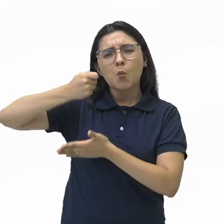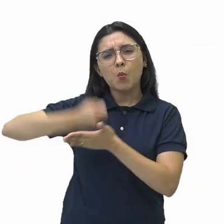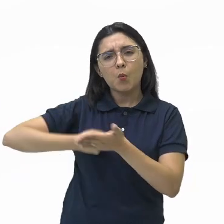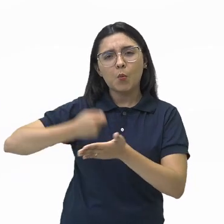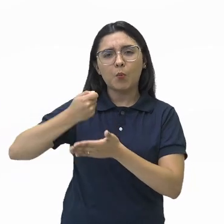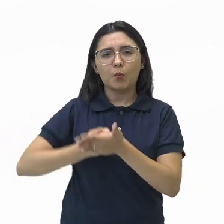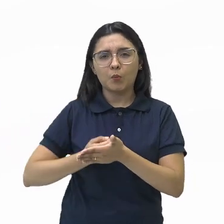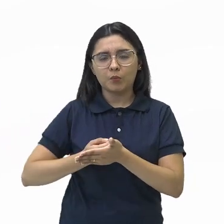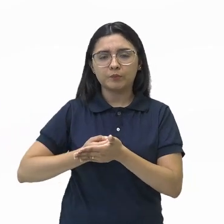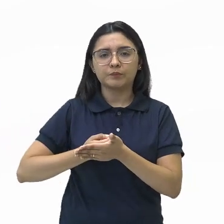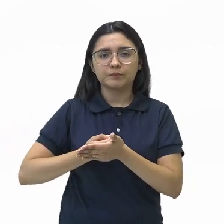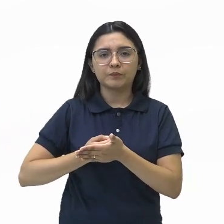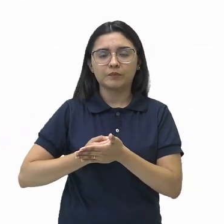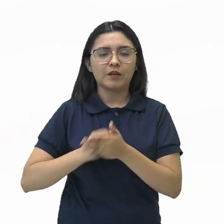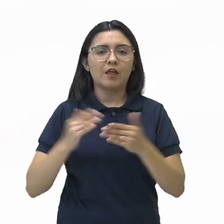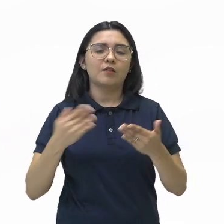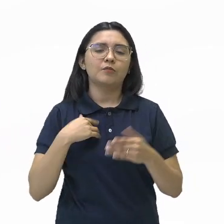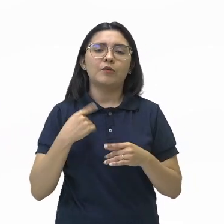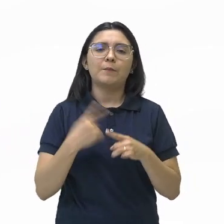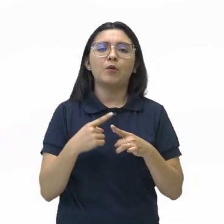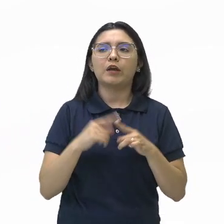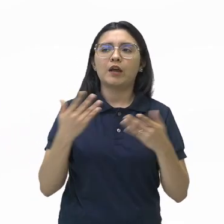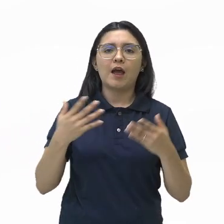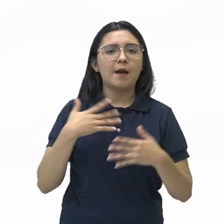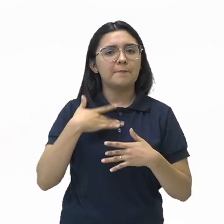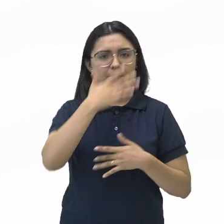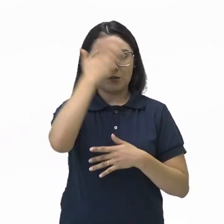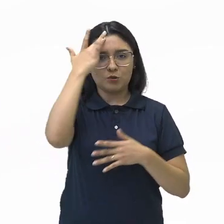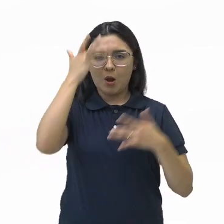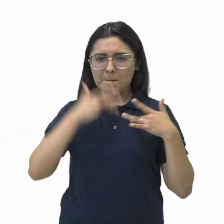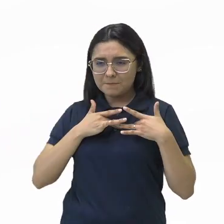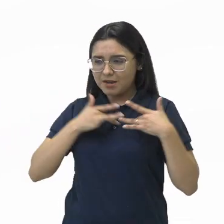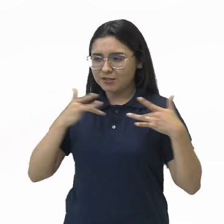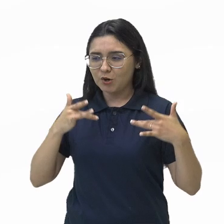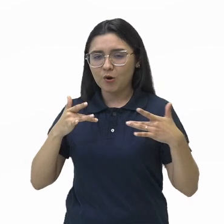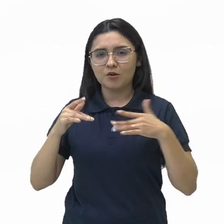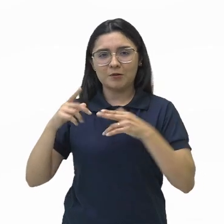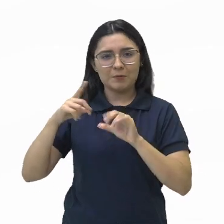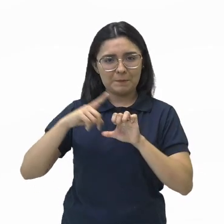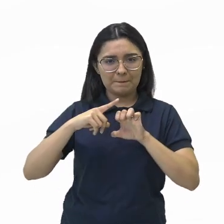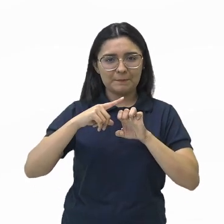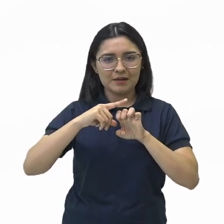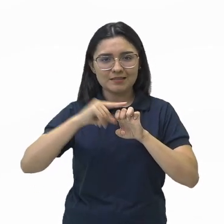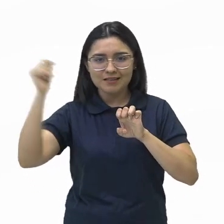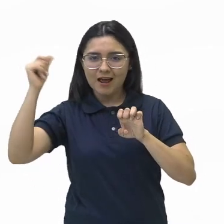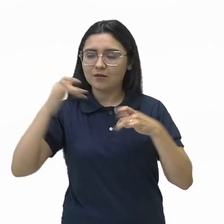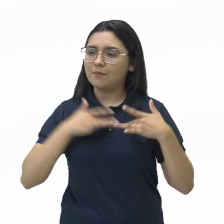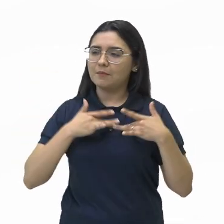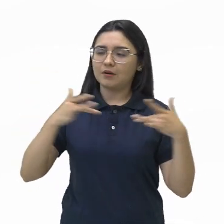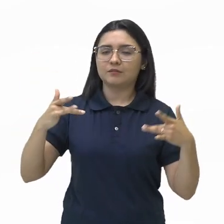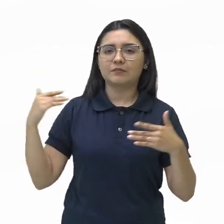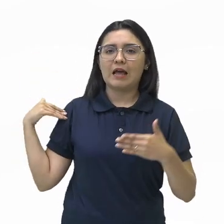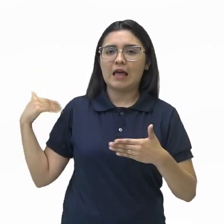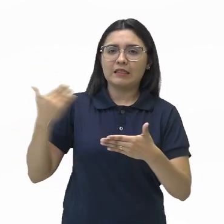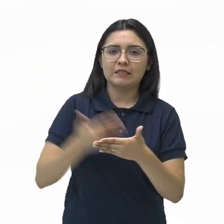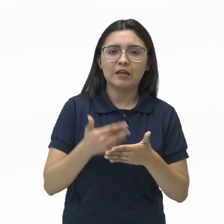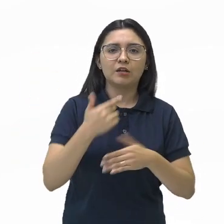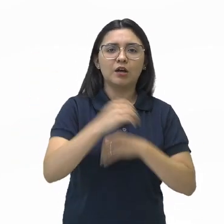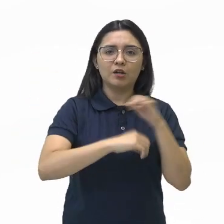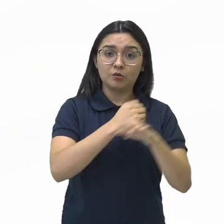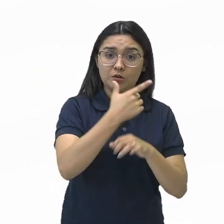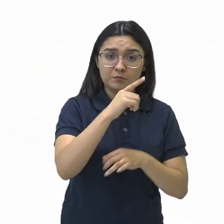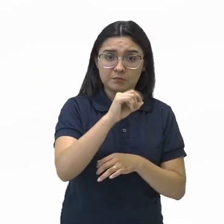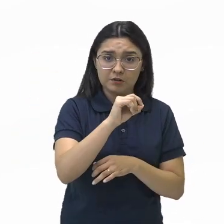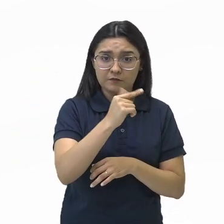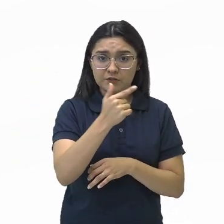não foi por conta da bondade de ninguém, de nenhum empresário, né, e isso até 2025 também acontece,